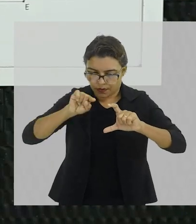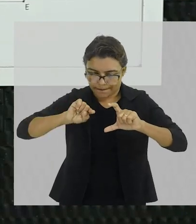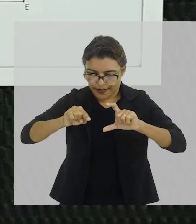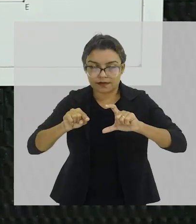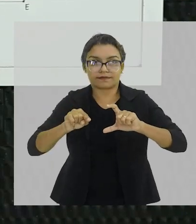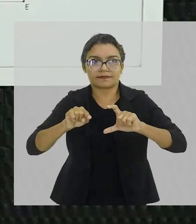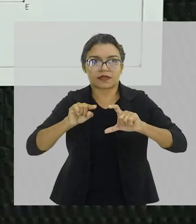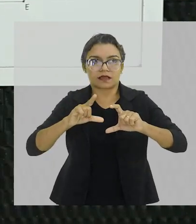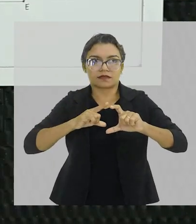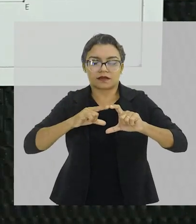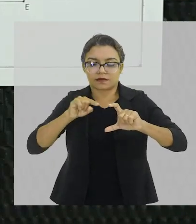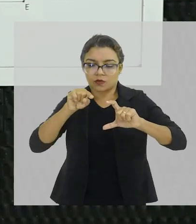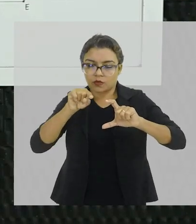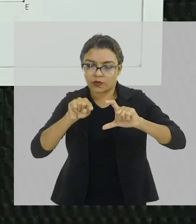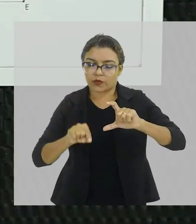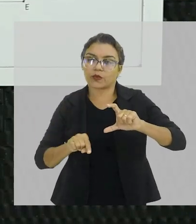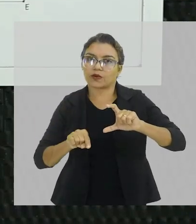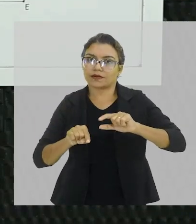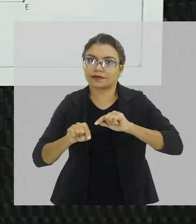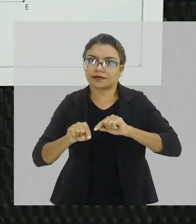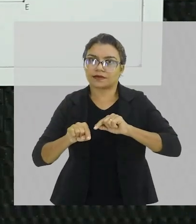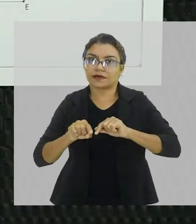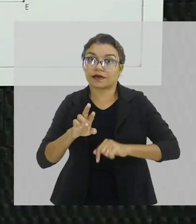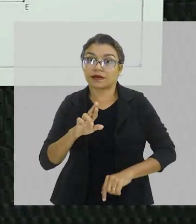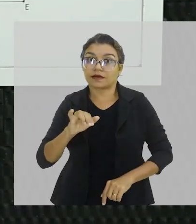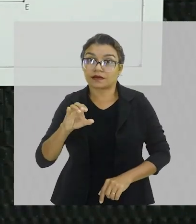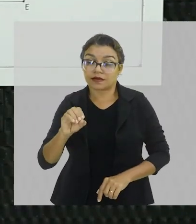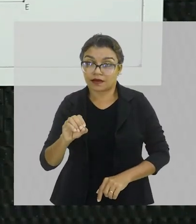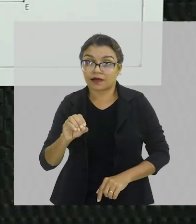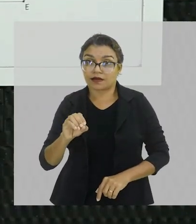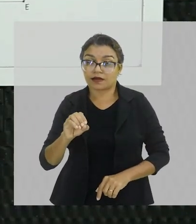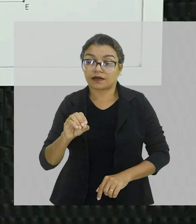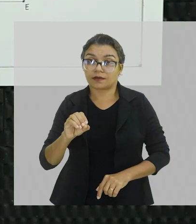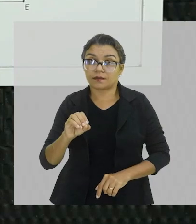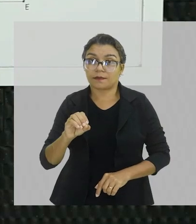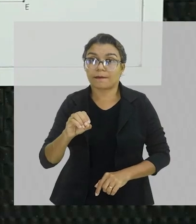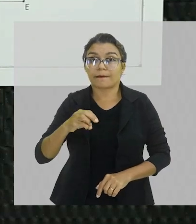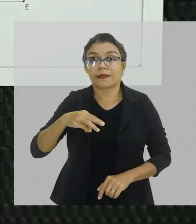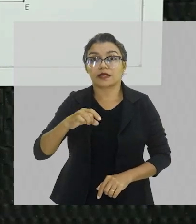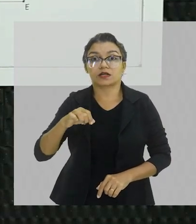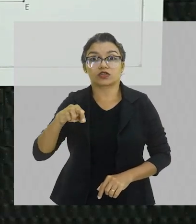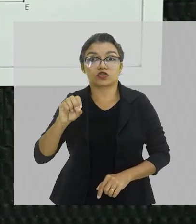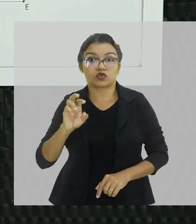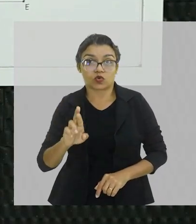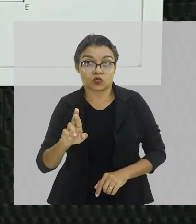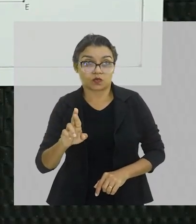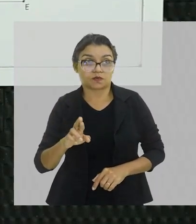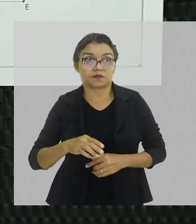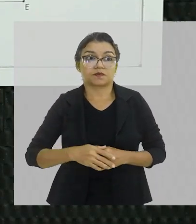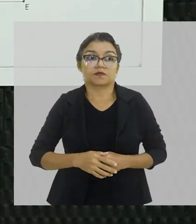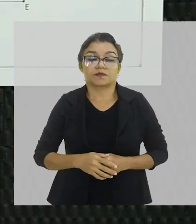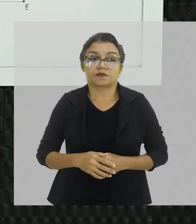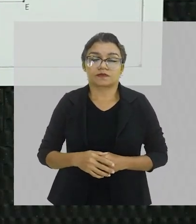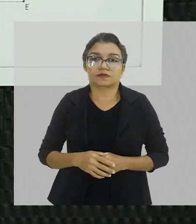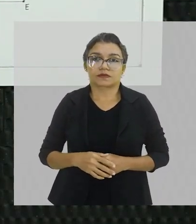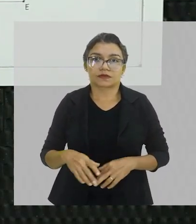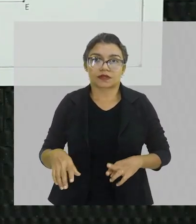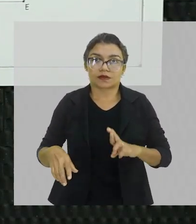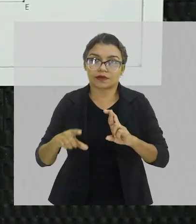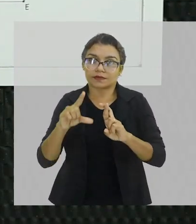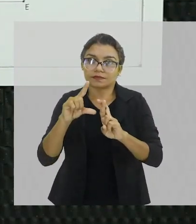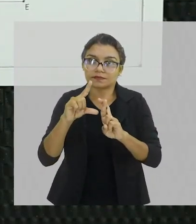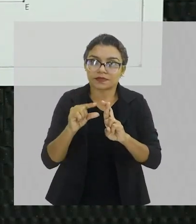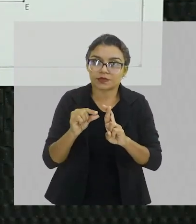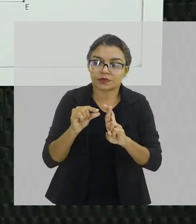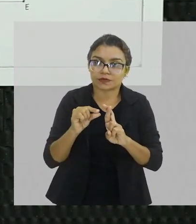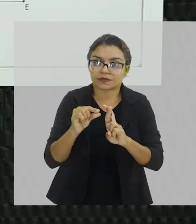de tangência. Esse aqui seria o raio da circunferência menor. Porque sabe que esse raio é o segmento que vai do